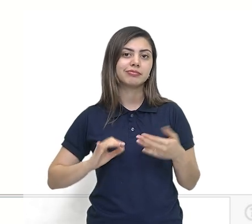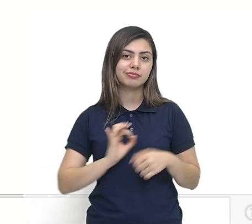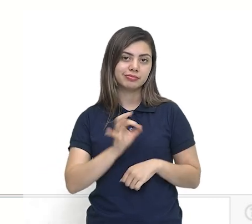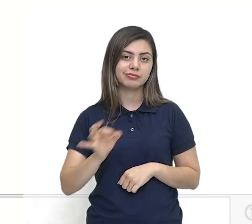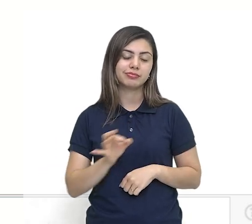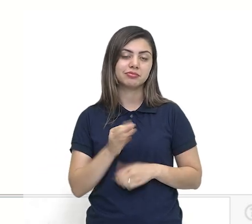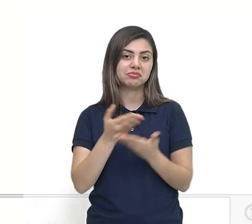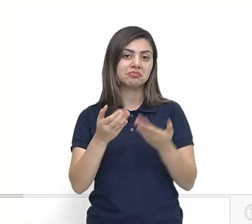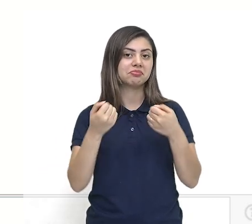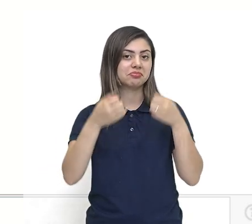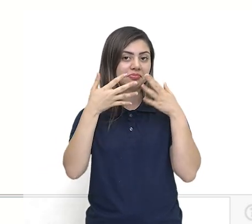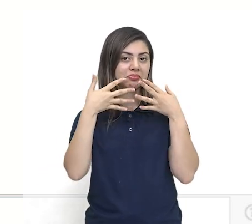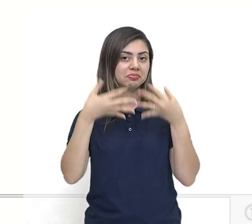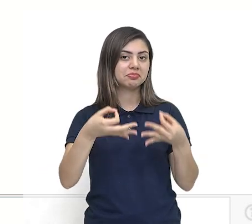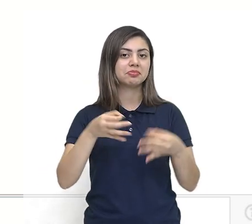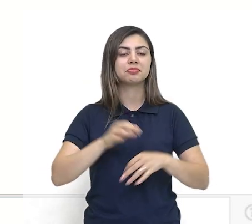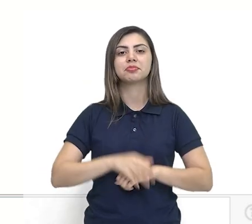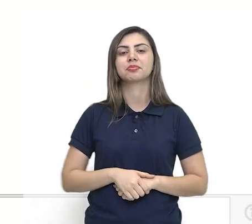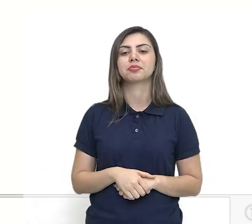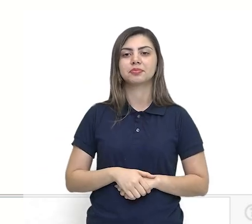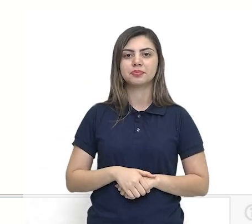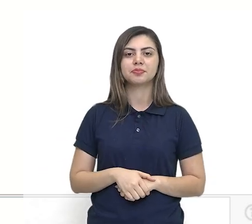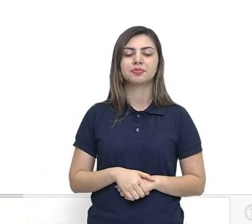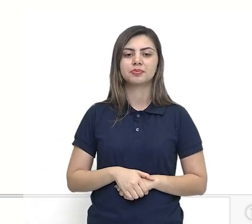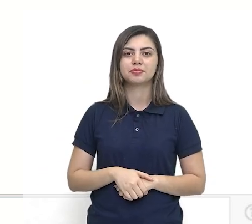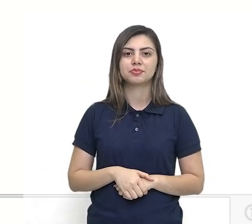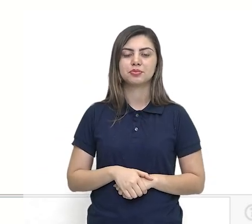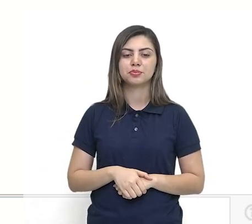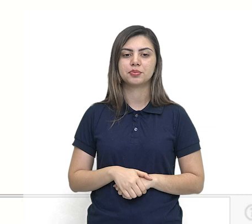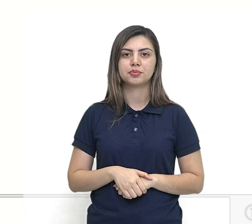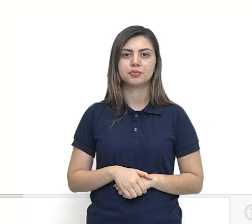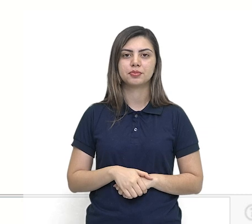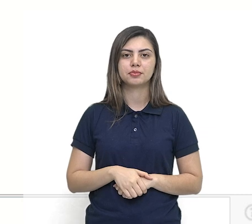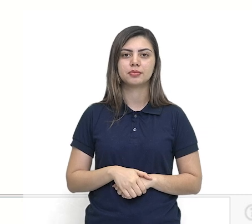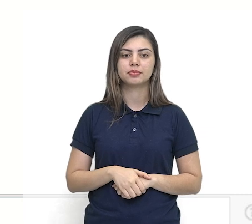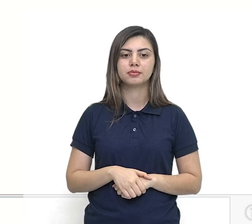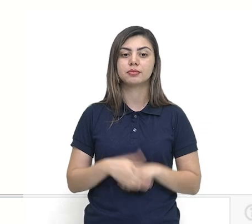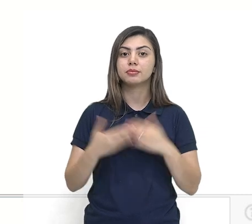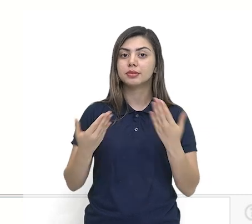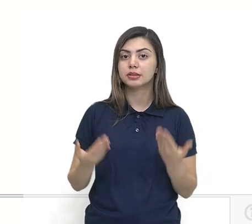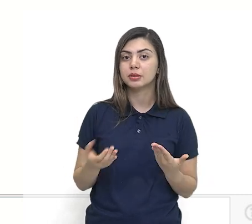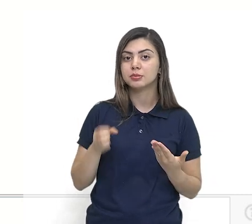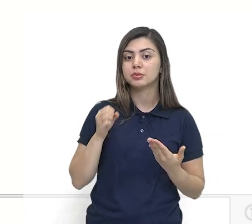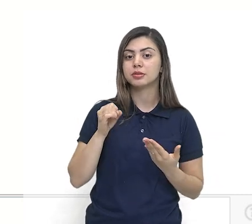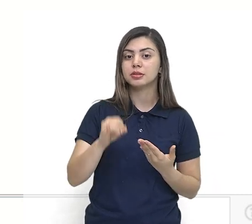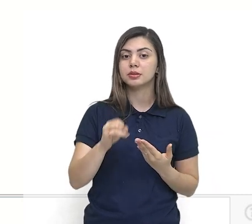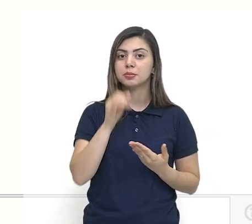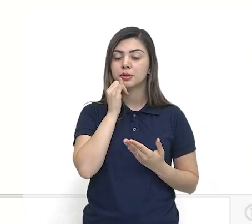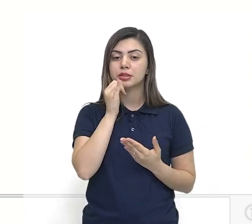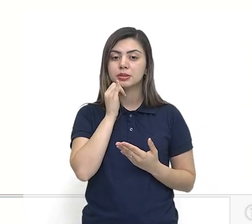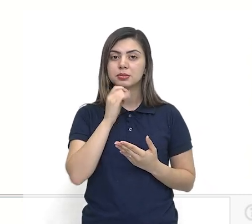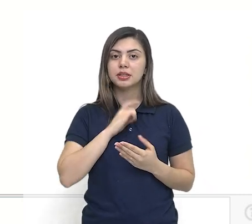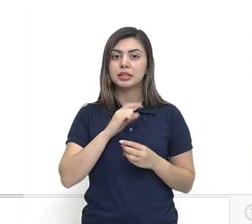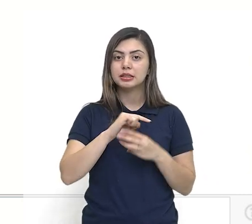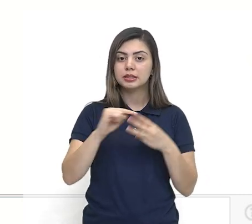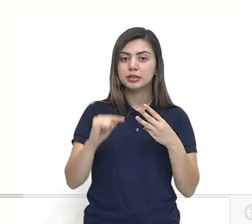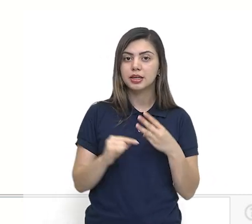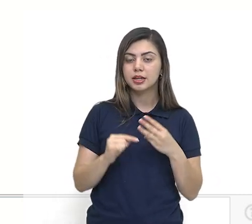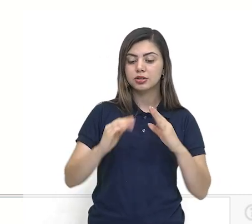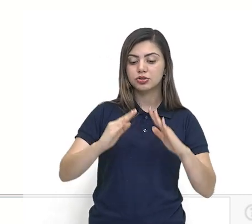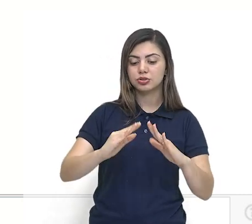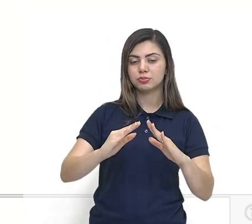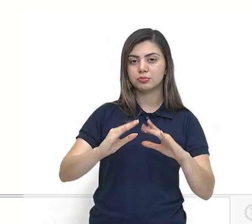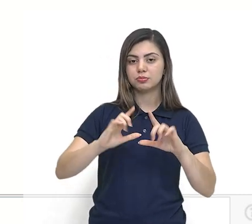questão, né, que você esteja resolvendo. Beleza. Se o nosso lado passasse a ser 4, o nosso